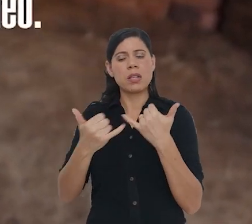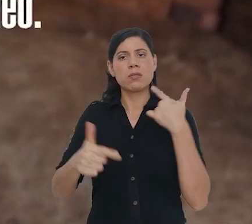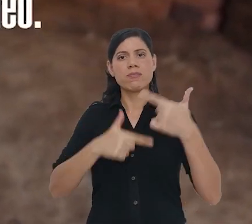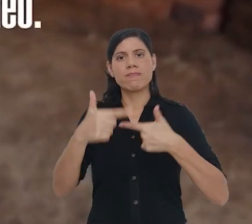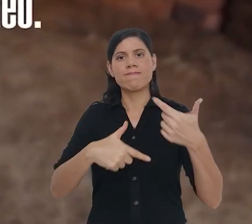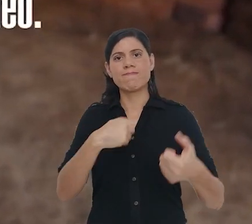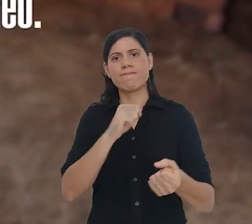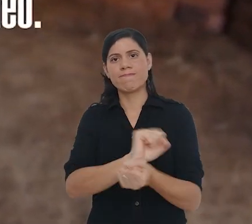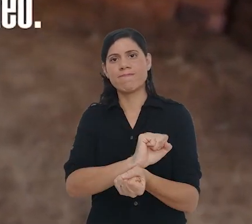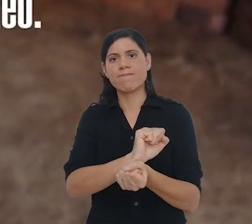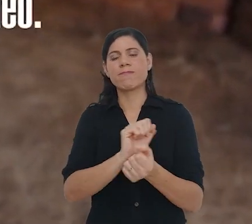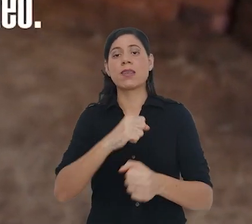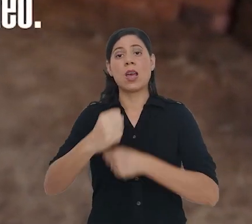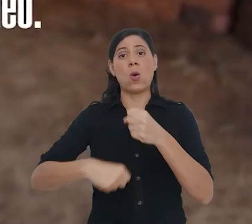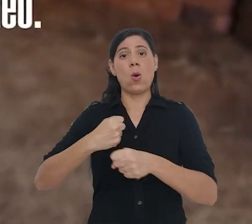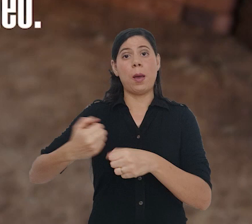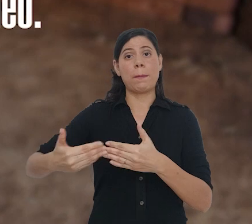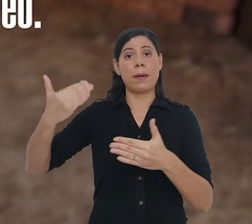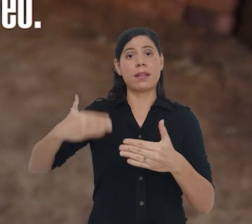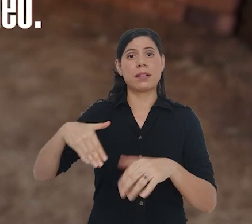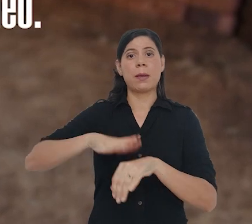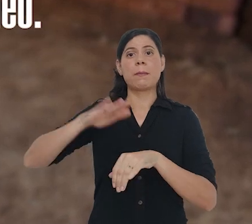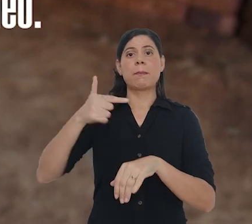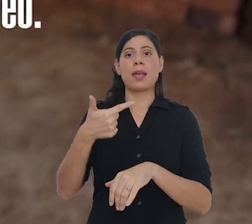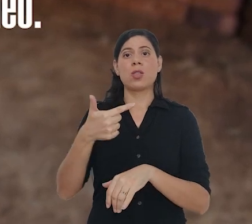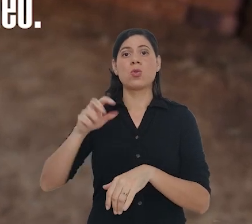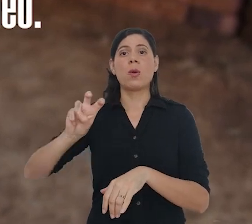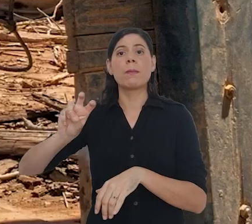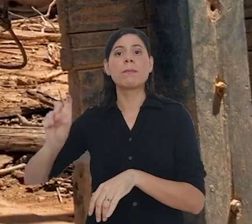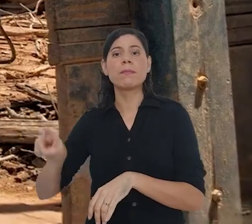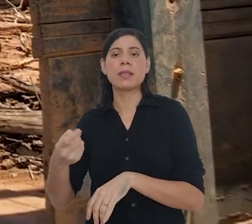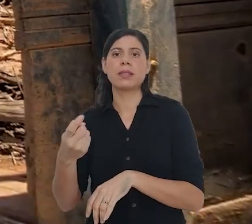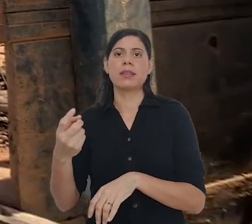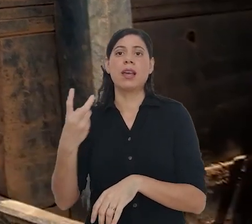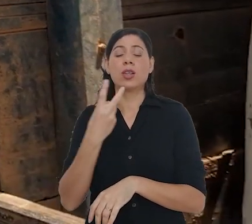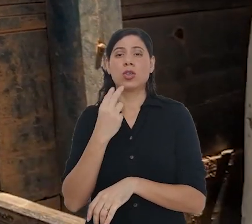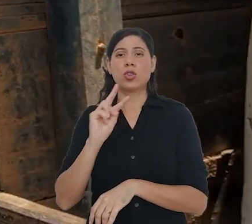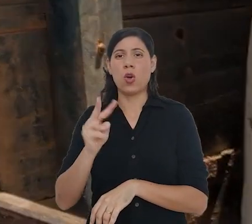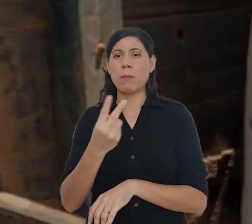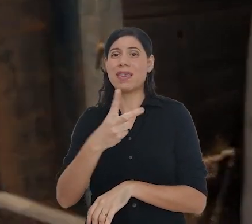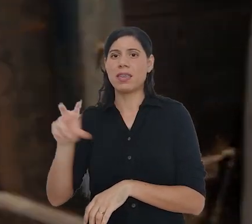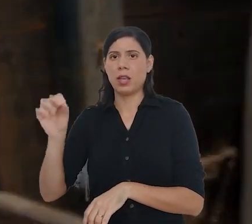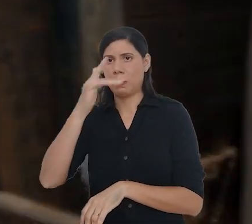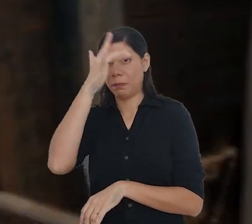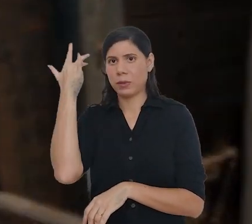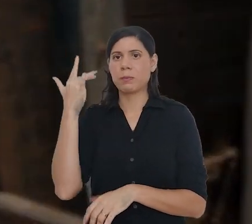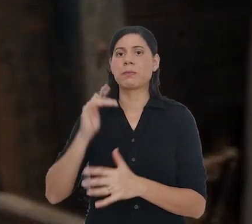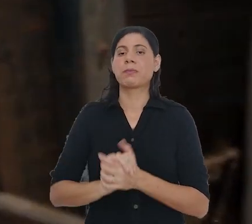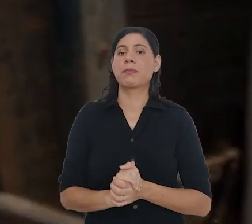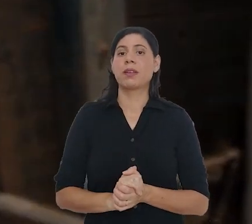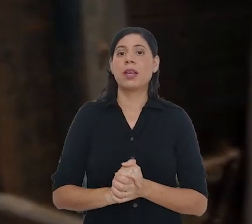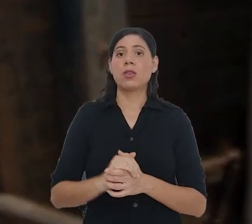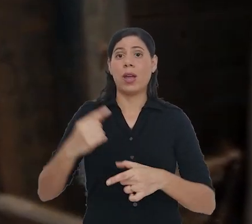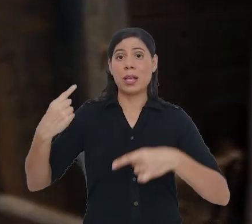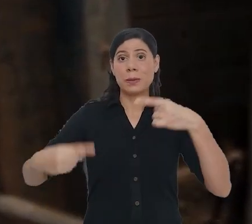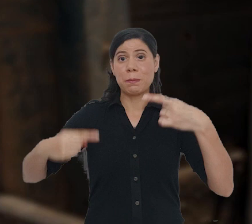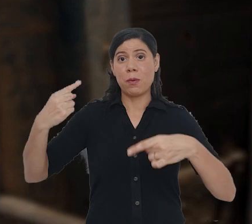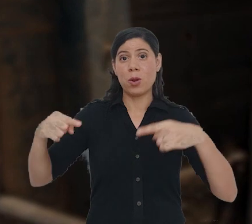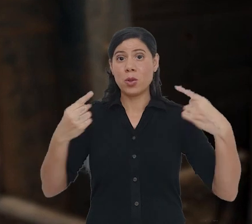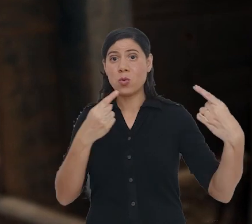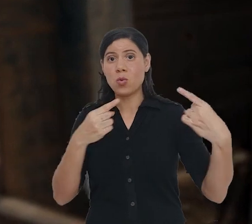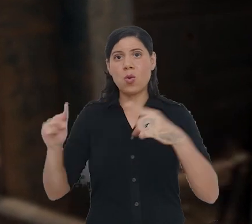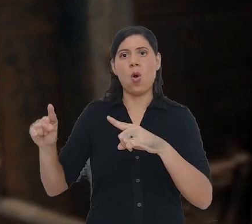escravo contemporâneo. No ano passado, foram mais de 2.500. Desde que a política pública de combate